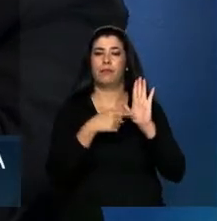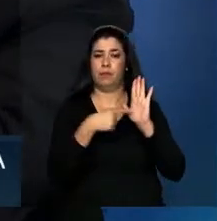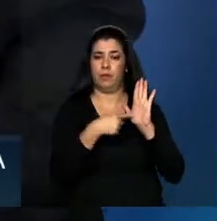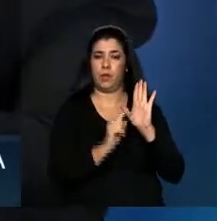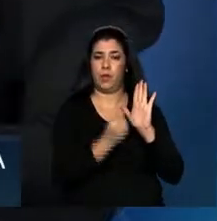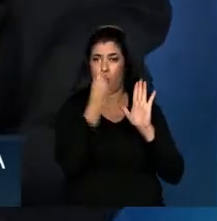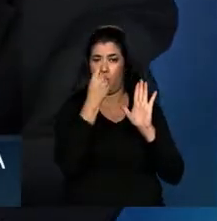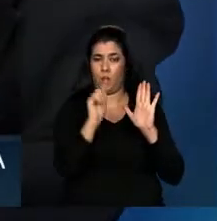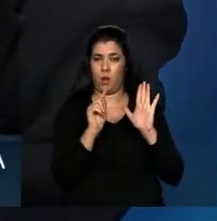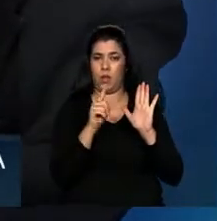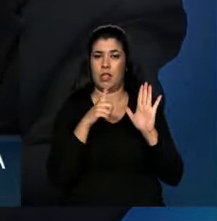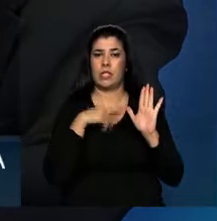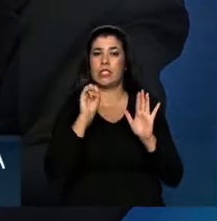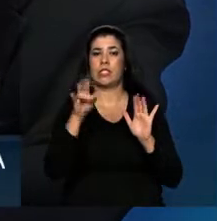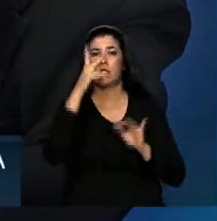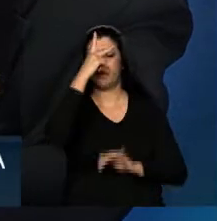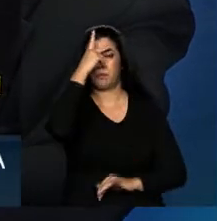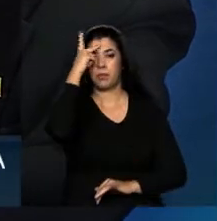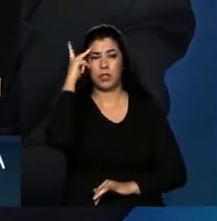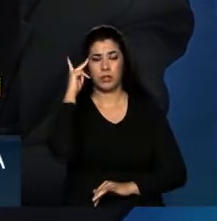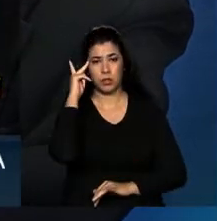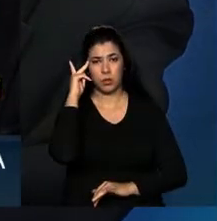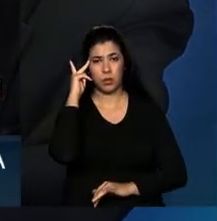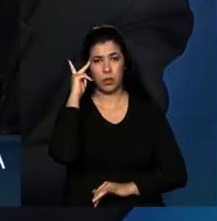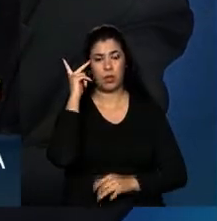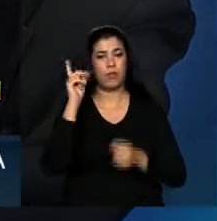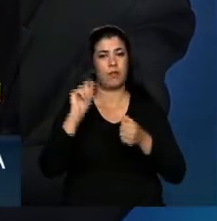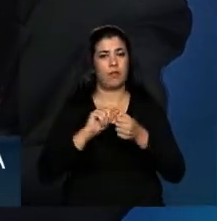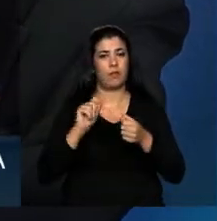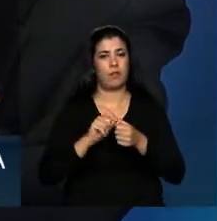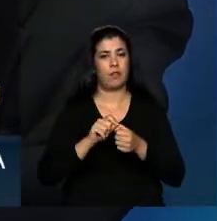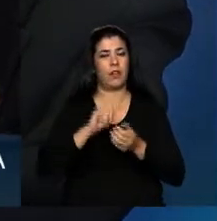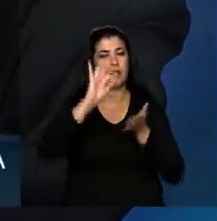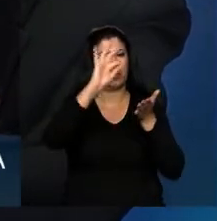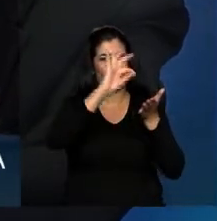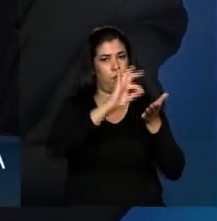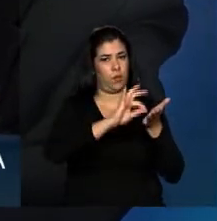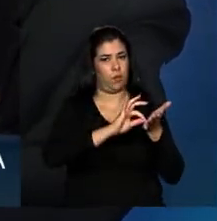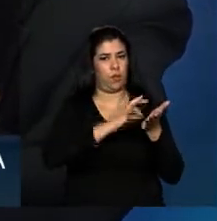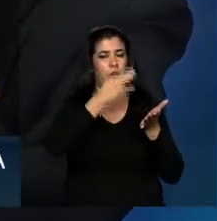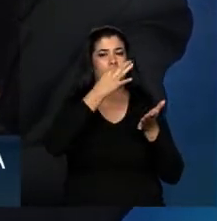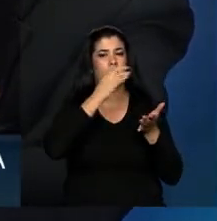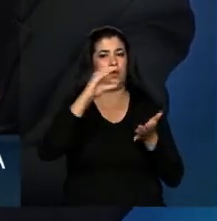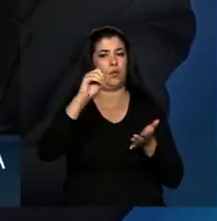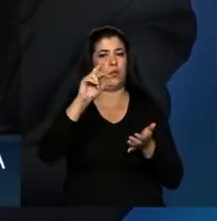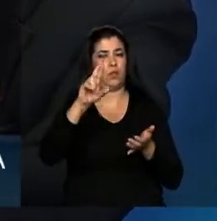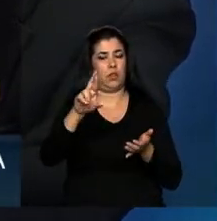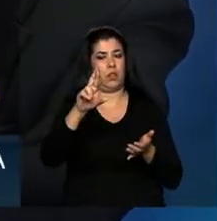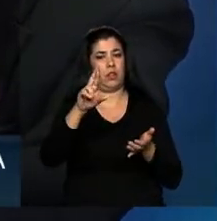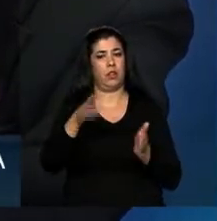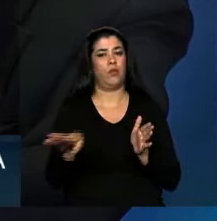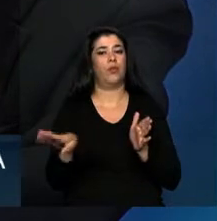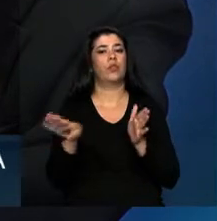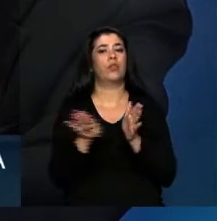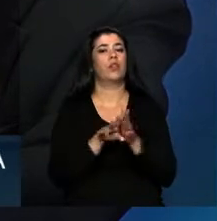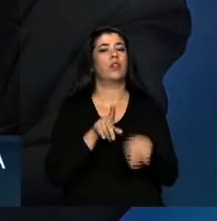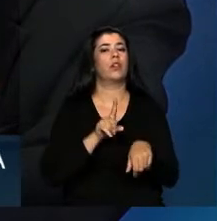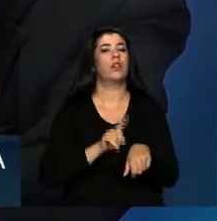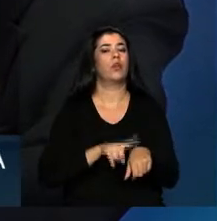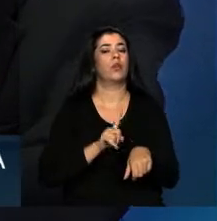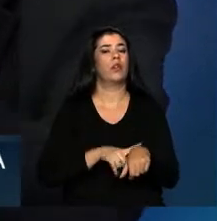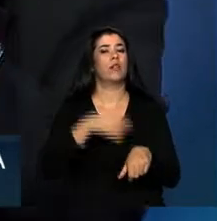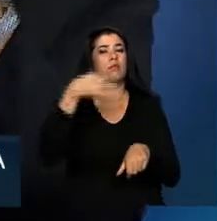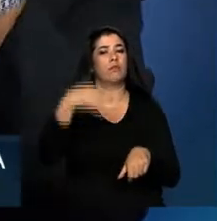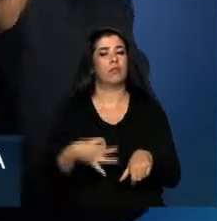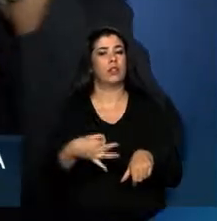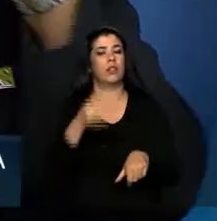um item, que se o agricultor fazer o cadastramento, né? Quando chegar a sua vez da